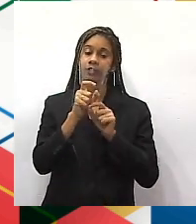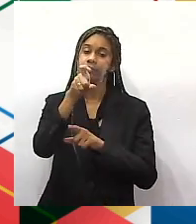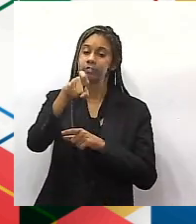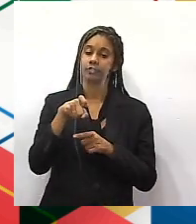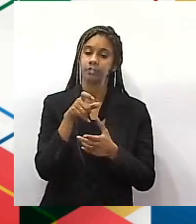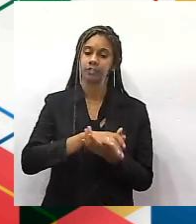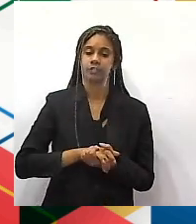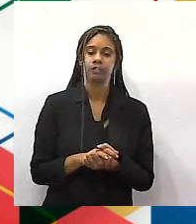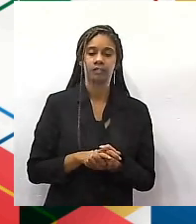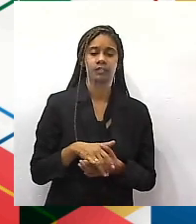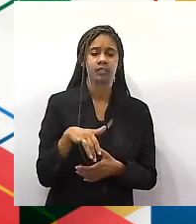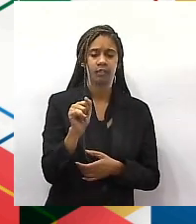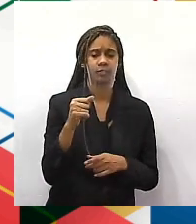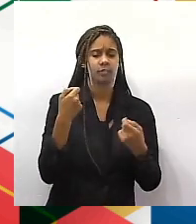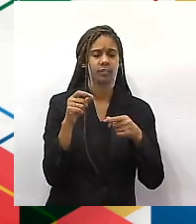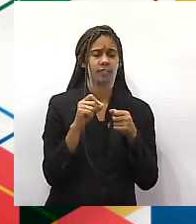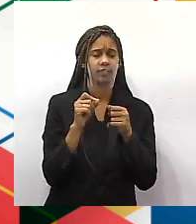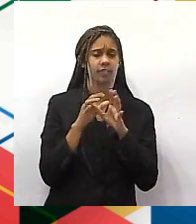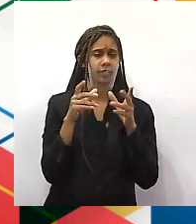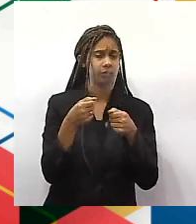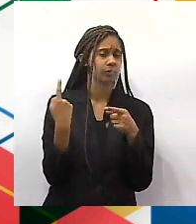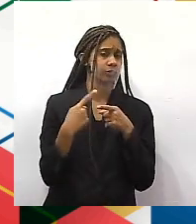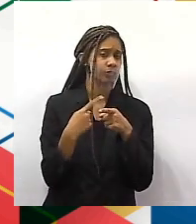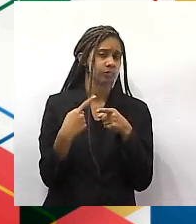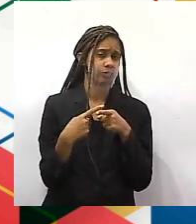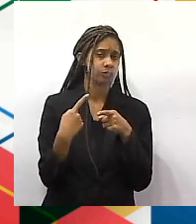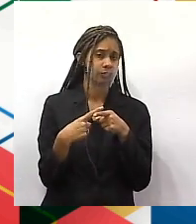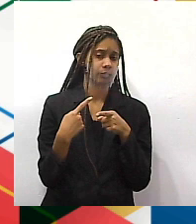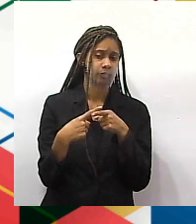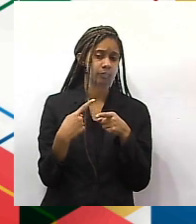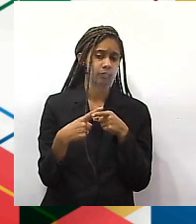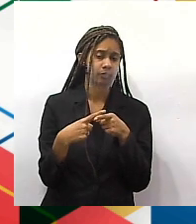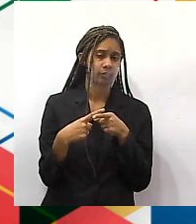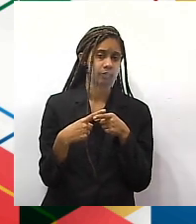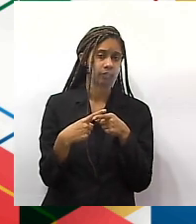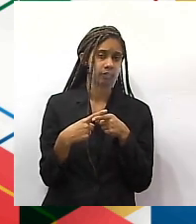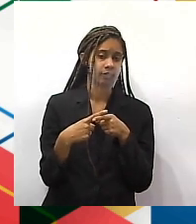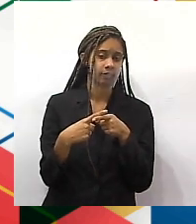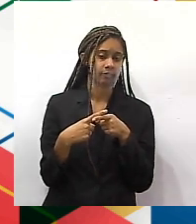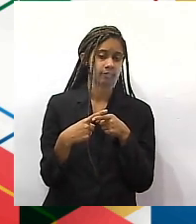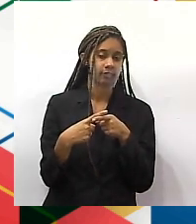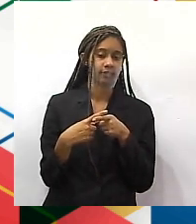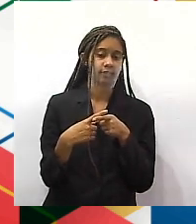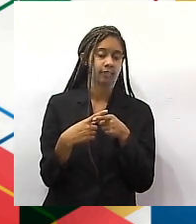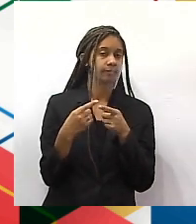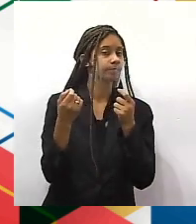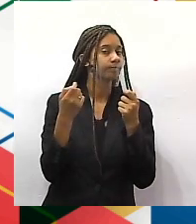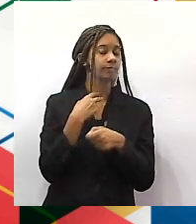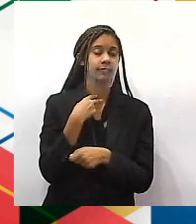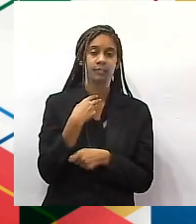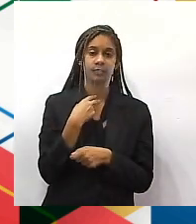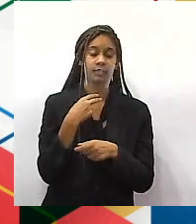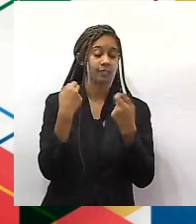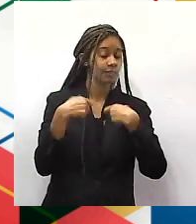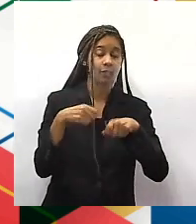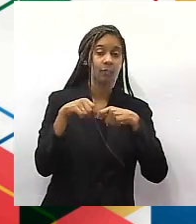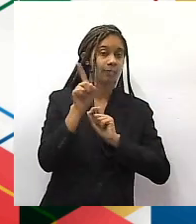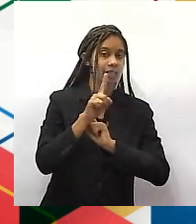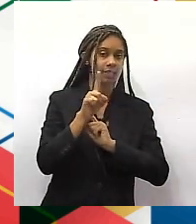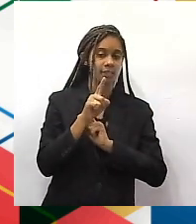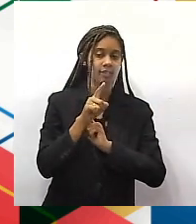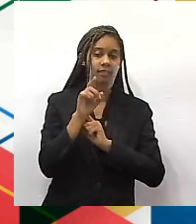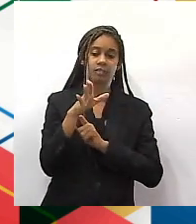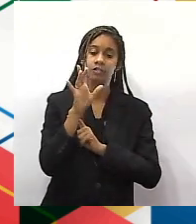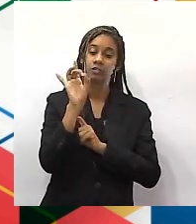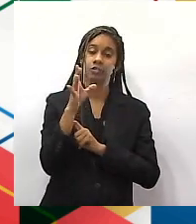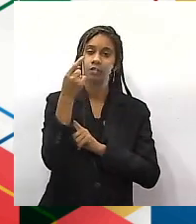tudo isso aí de volta não, porque eu sei que a soma dos dois é 42 centímetros. Então o restante vai ser o correspondente a y.